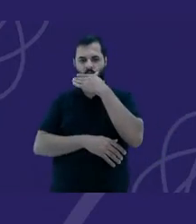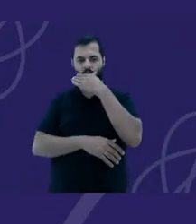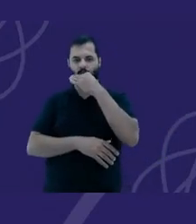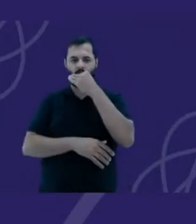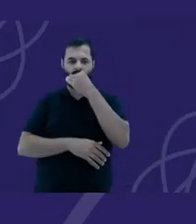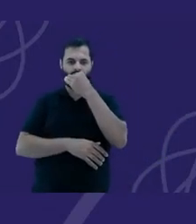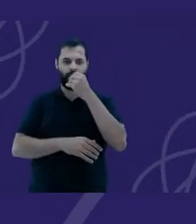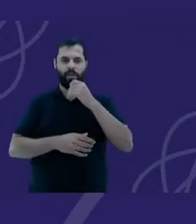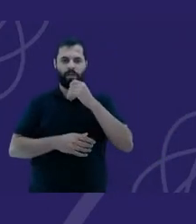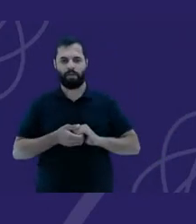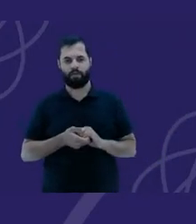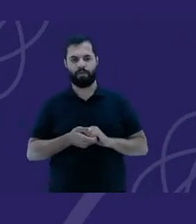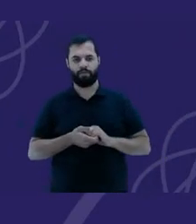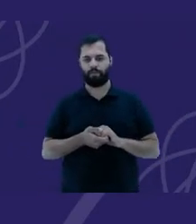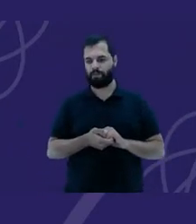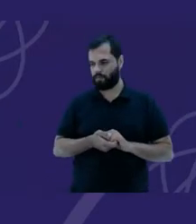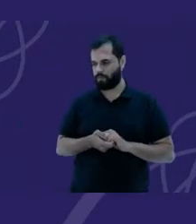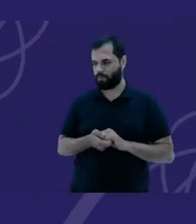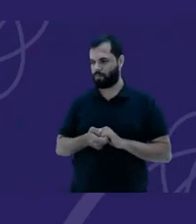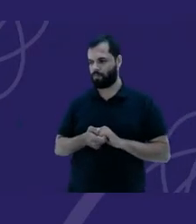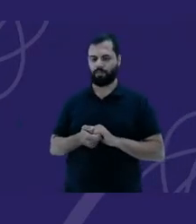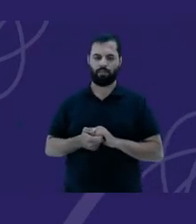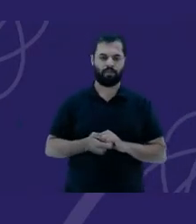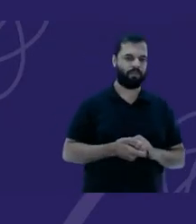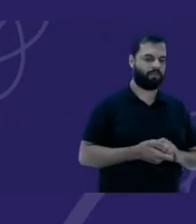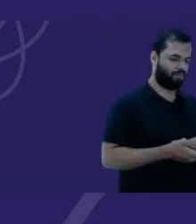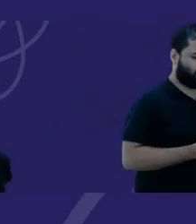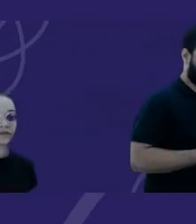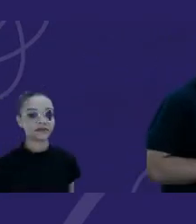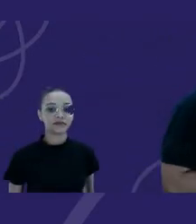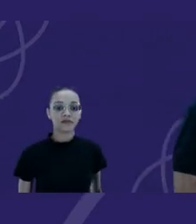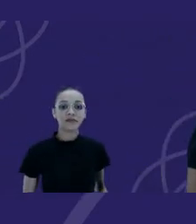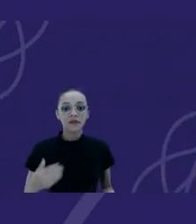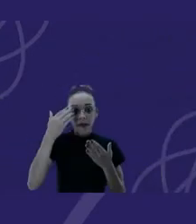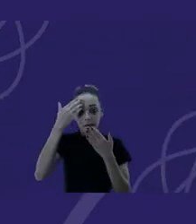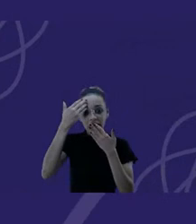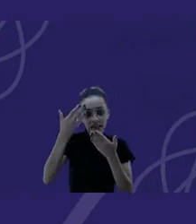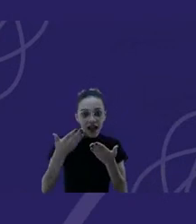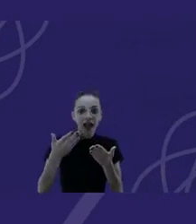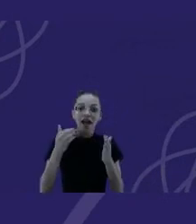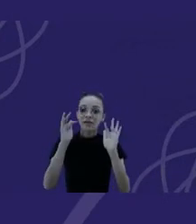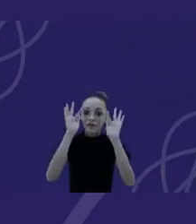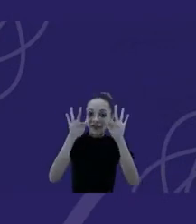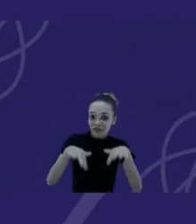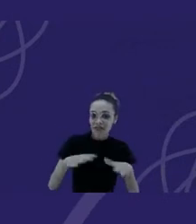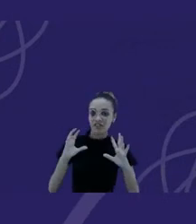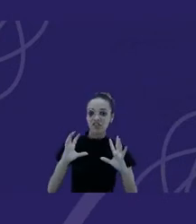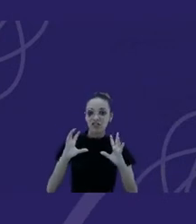gente. Boa, Selenê, muito obrigado. Muito obrigado pelo fechamento.